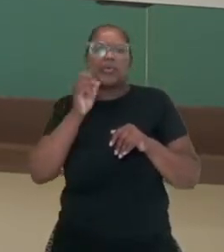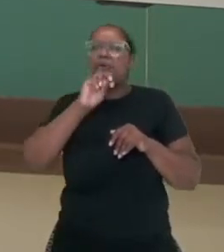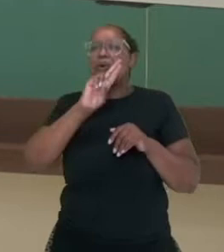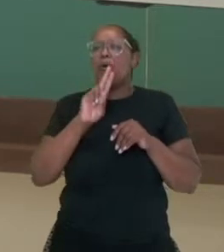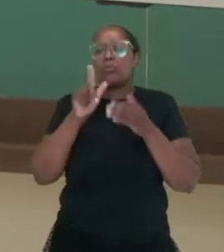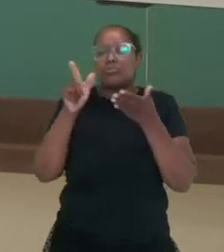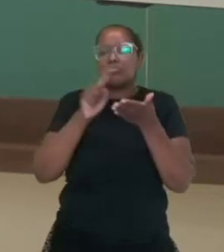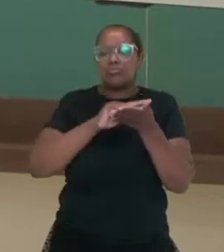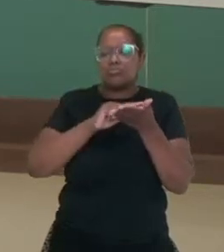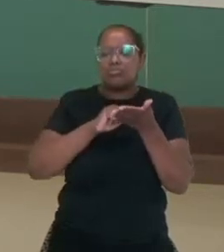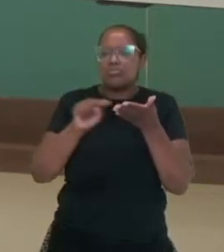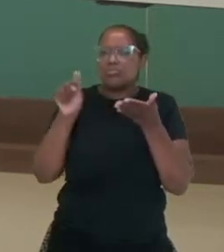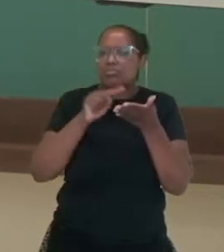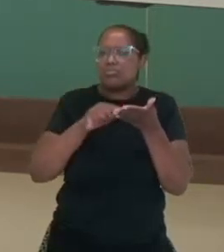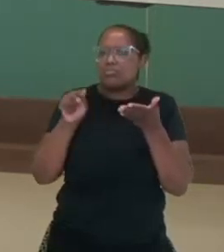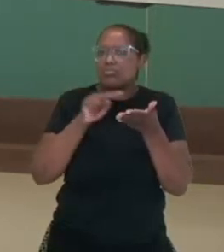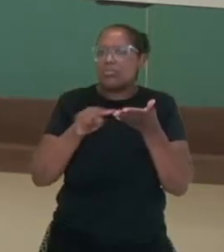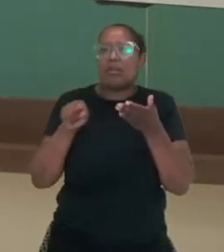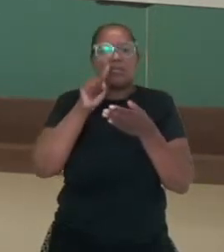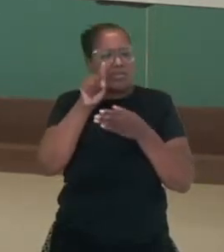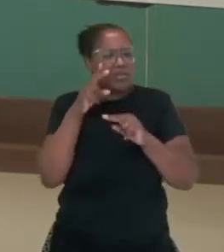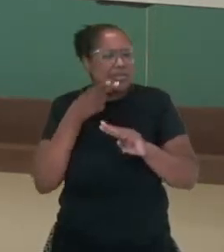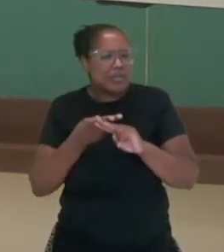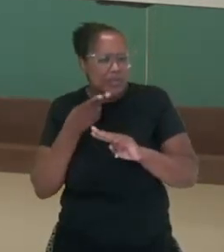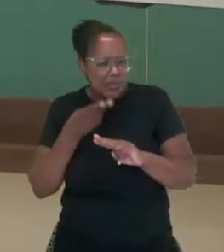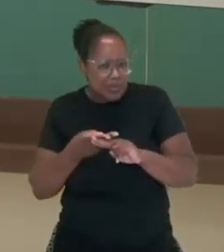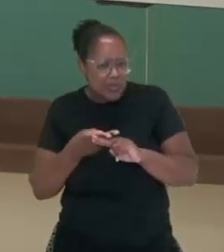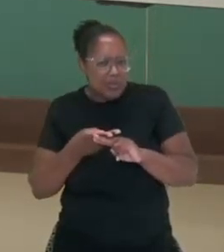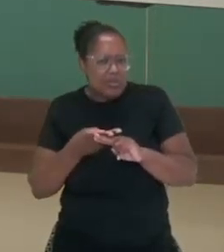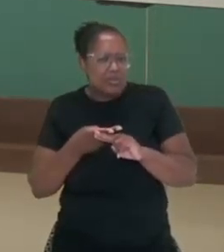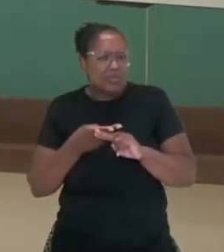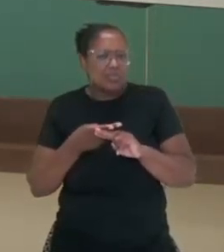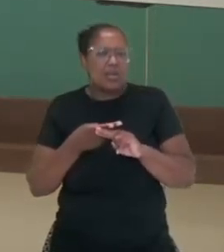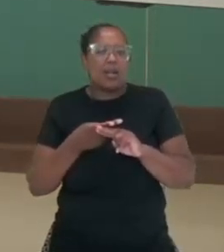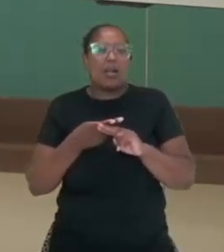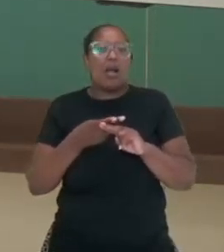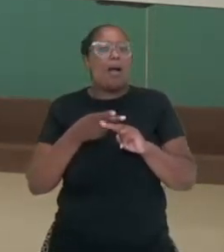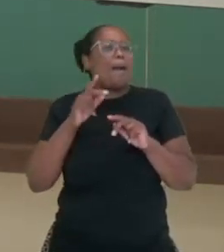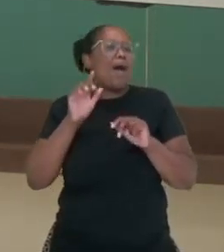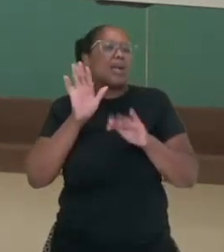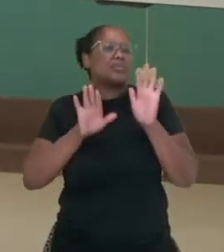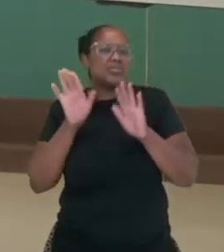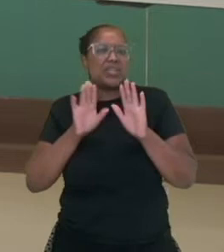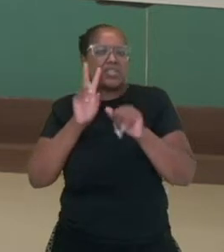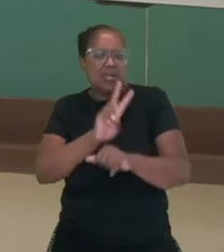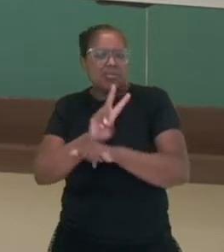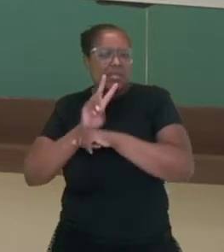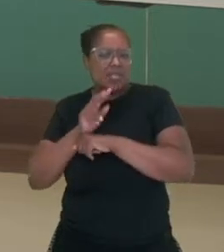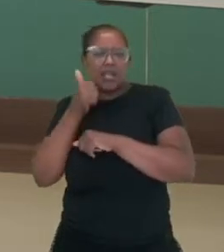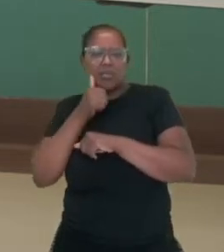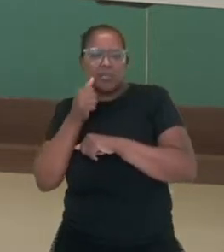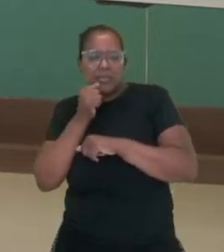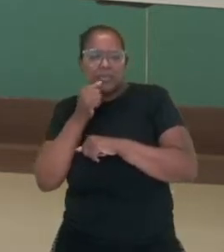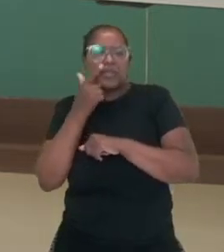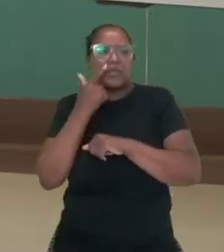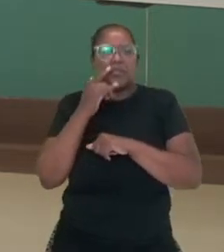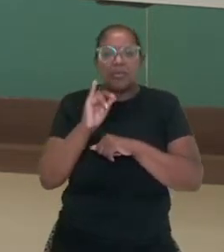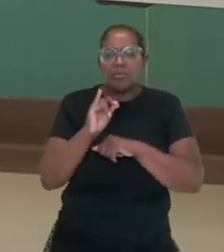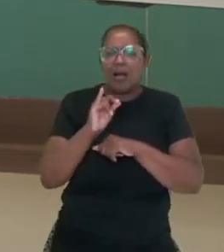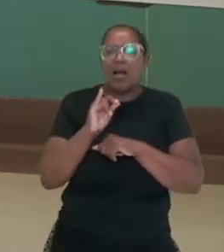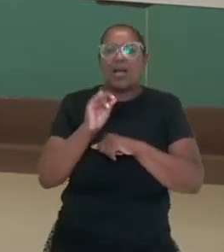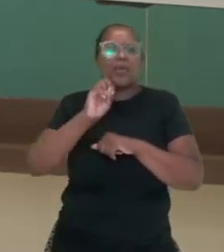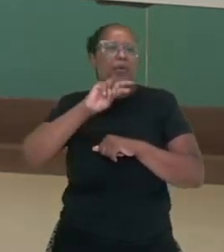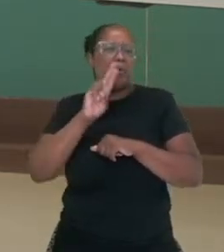um smartphone? Você faz uso de um smartphone, mesmo que não seja seu, do seu pai, da sua mãe, né, ou de alguém da